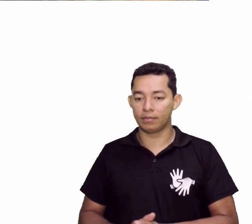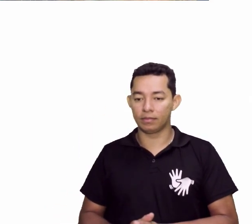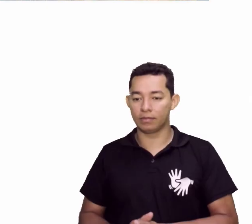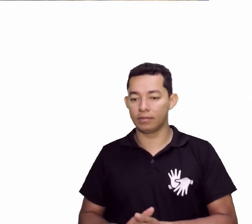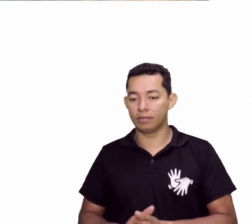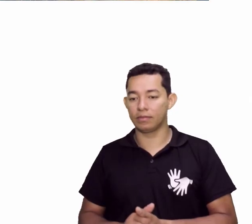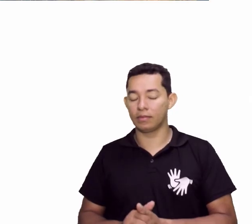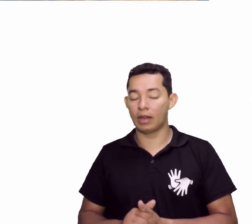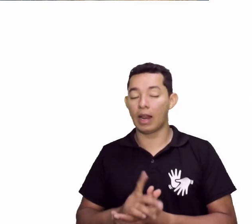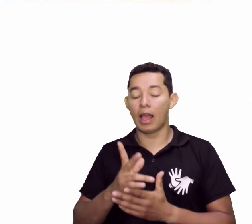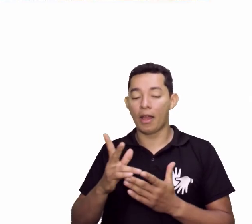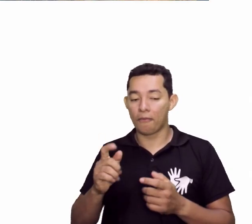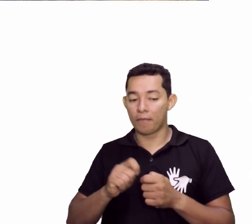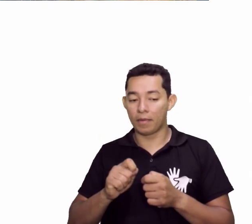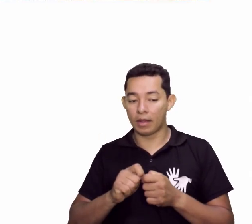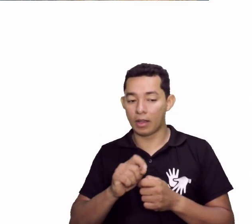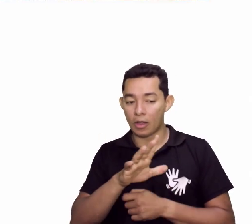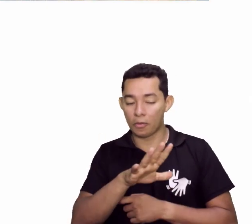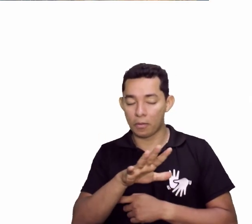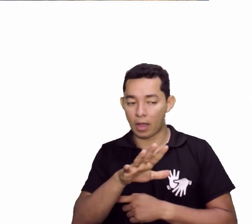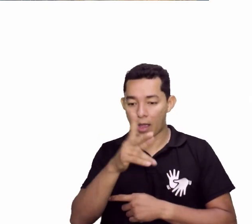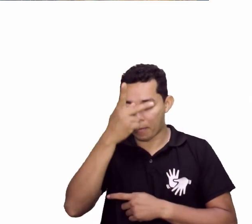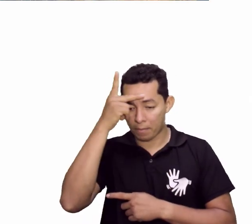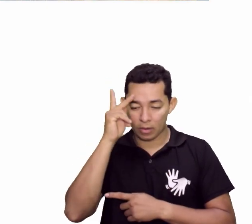sob encomenda, estavam